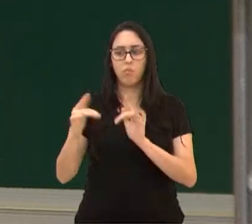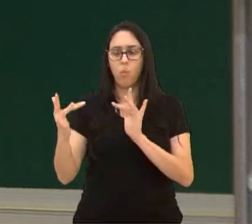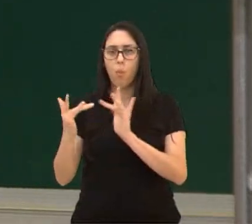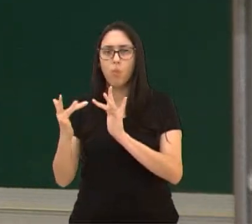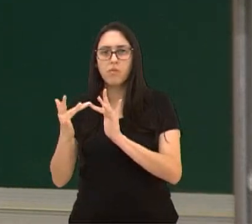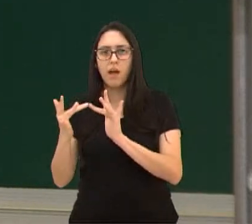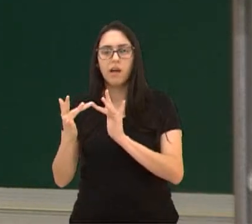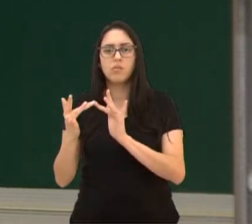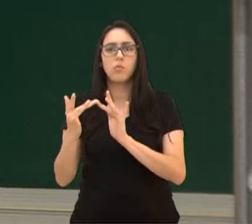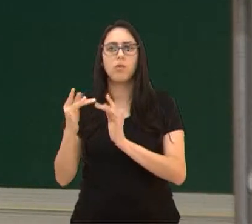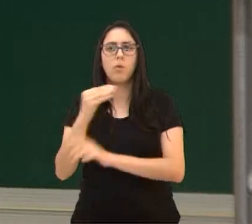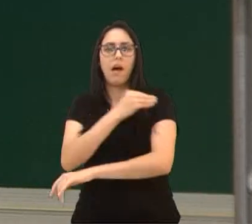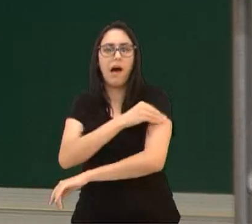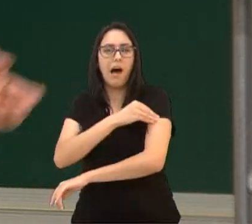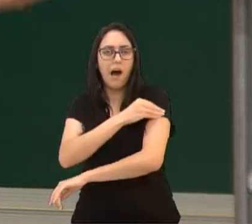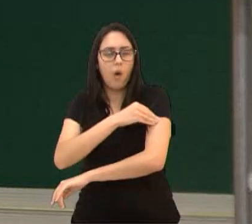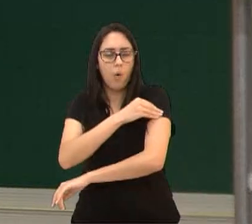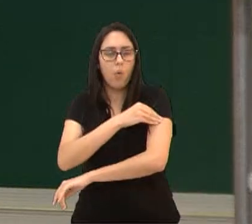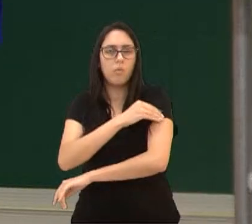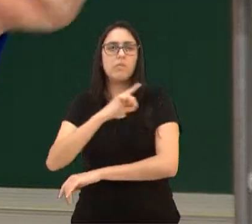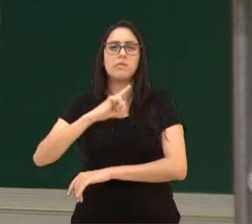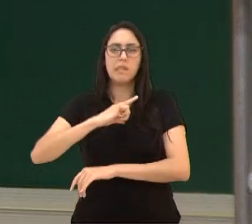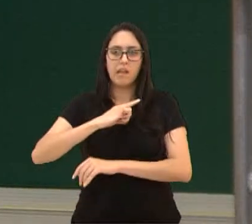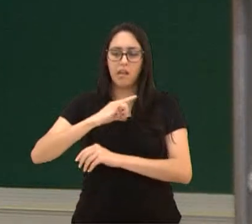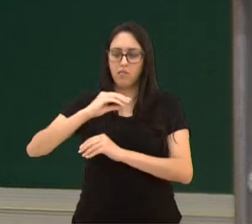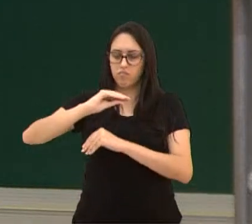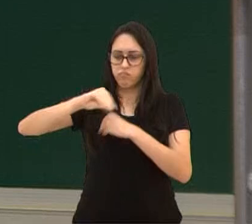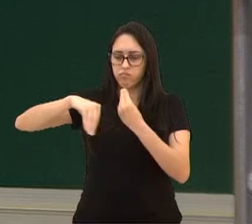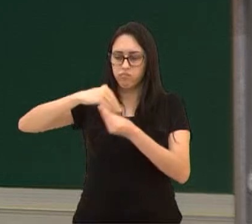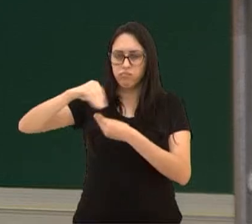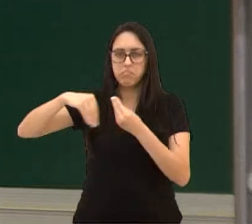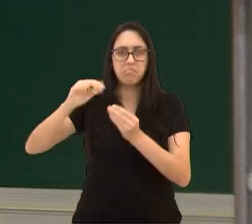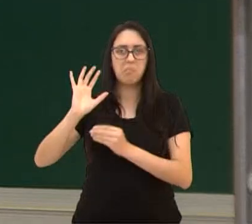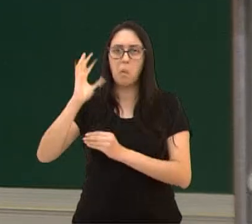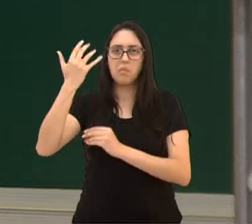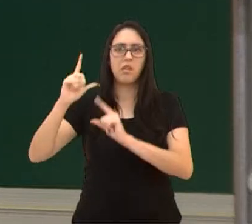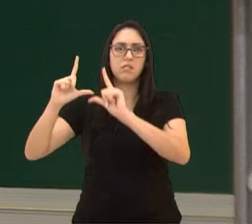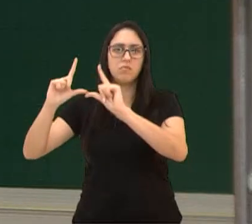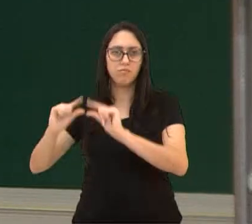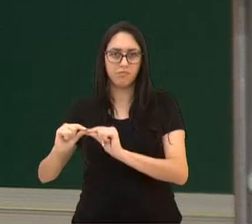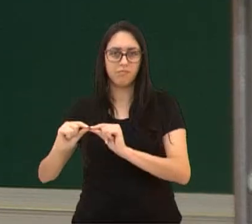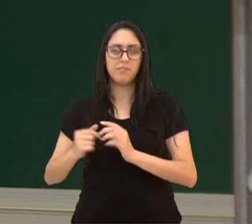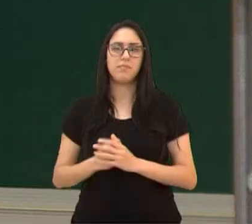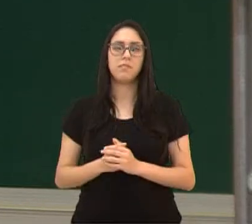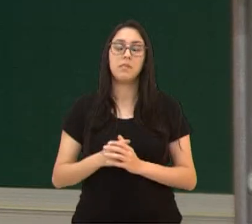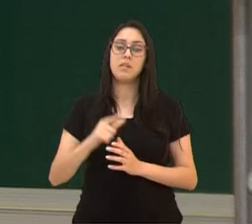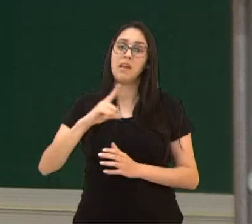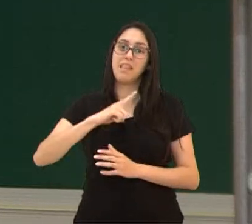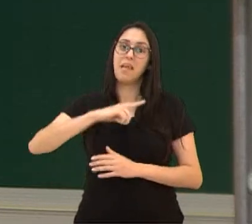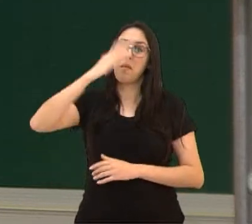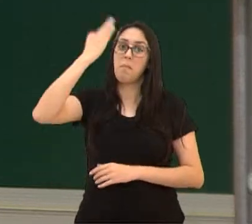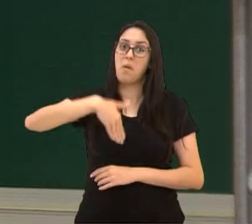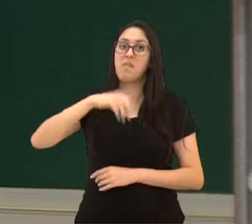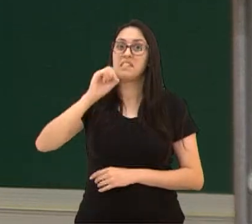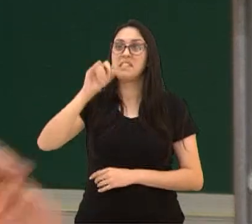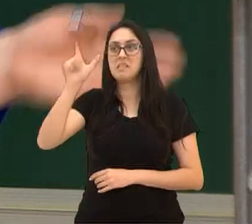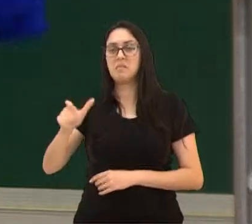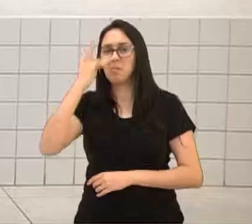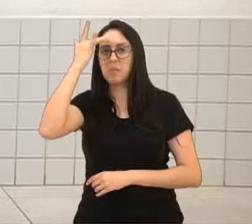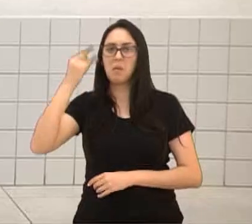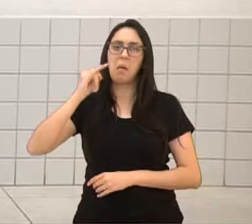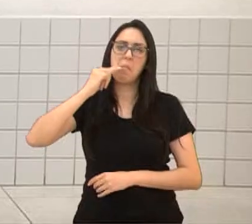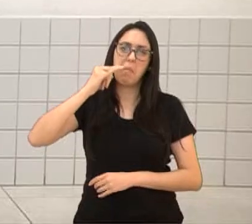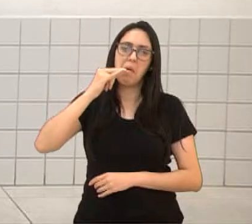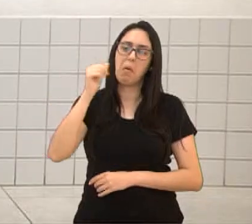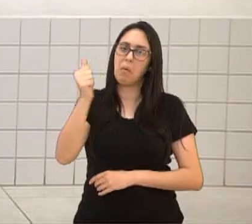né, ele sofre o processo de redução. E aí, indicando se a pessoa bebeu ou não, tá?